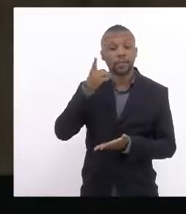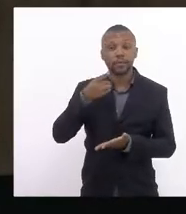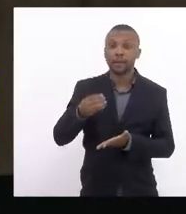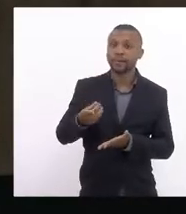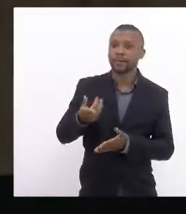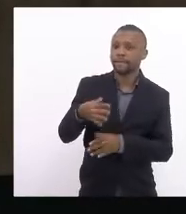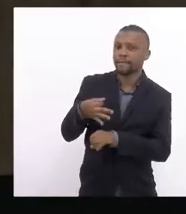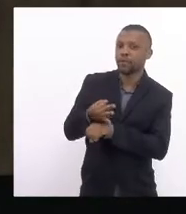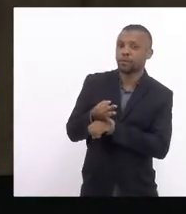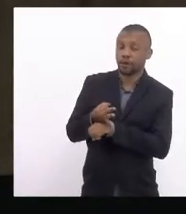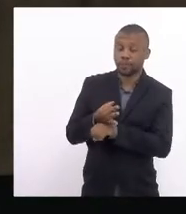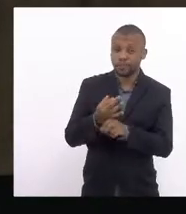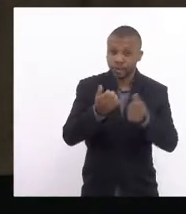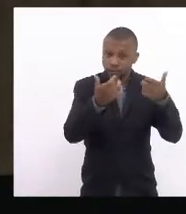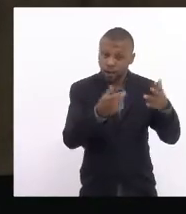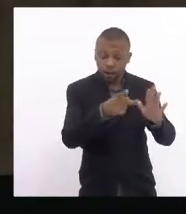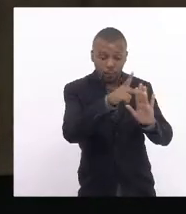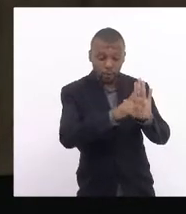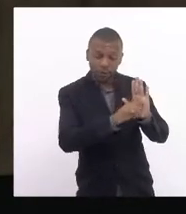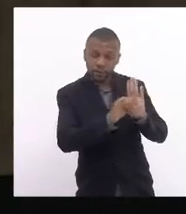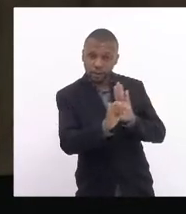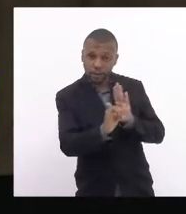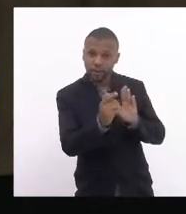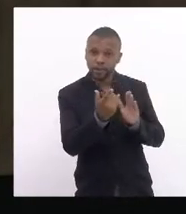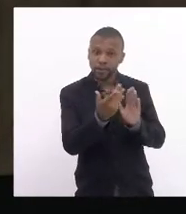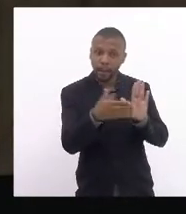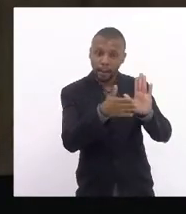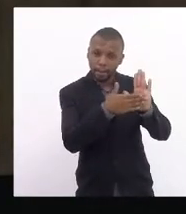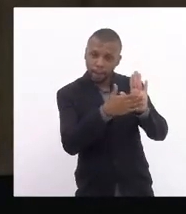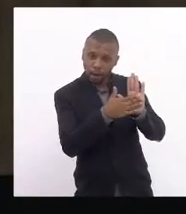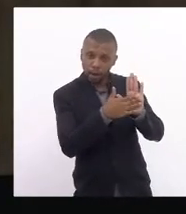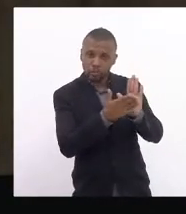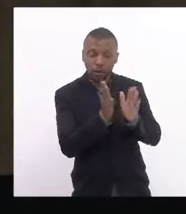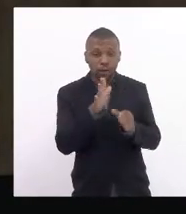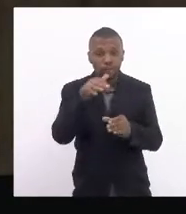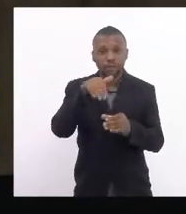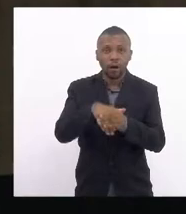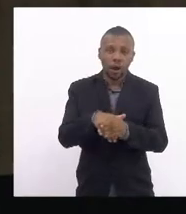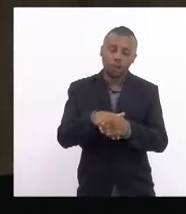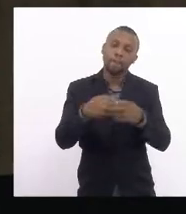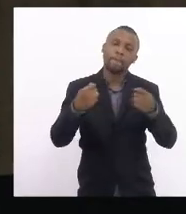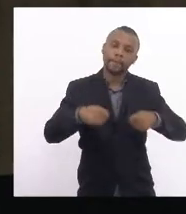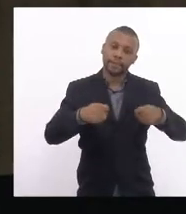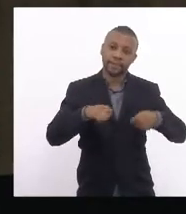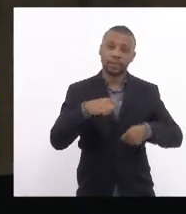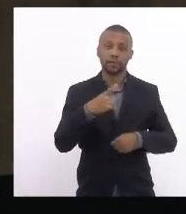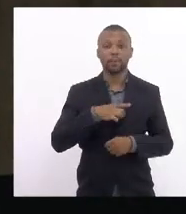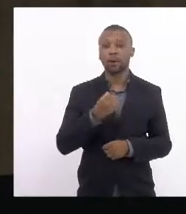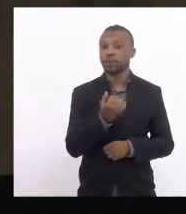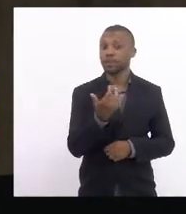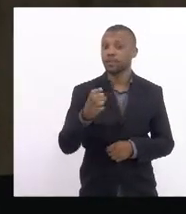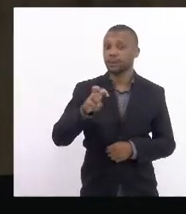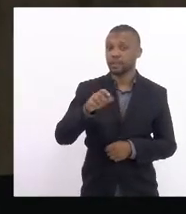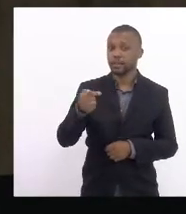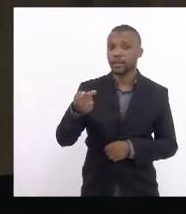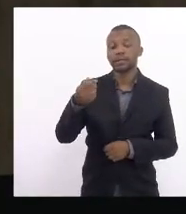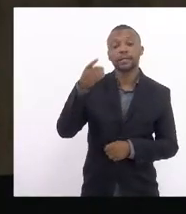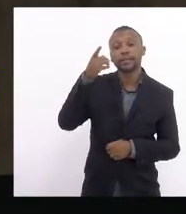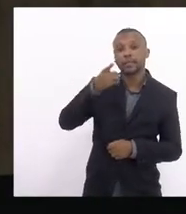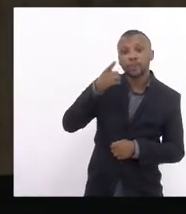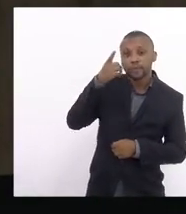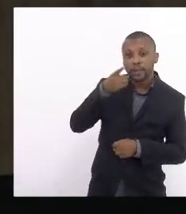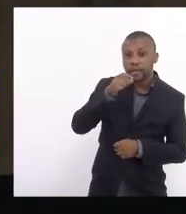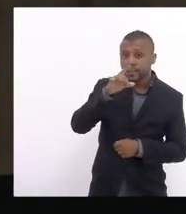que o projeto que está em pauta tem que ser votado. Nós temos um quórum aí de 57 deputados presentes. Se está